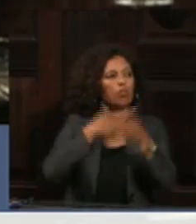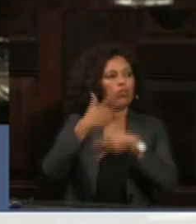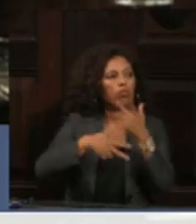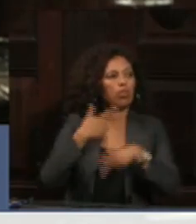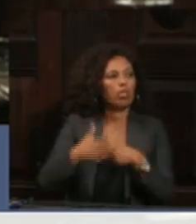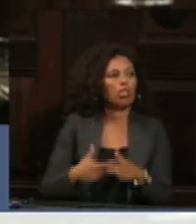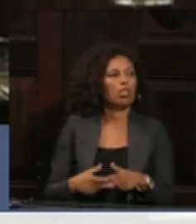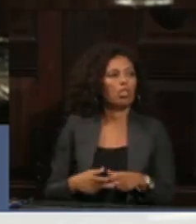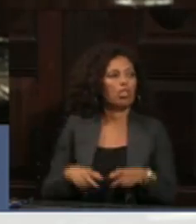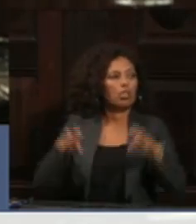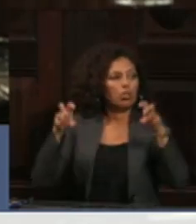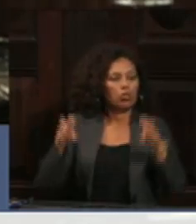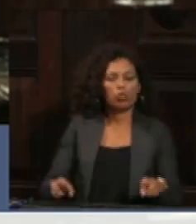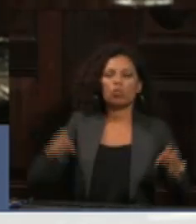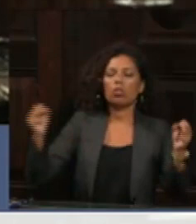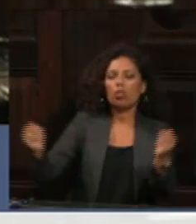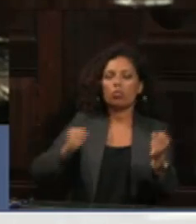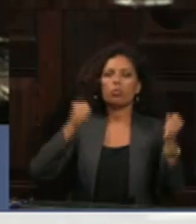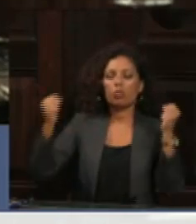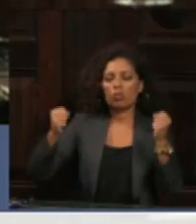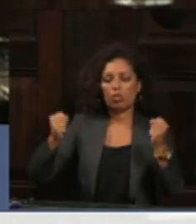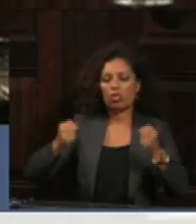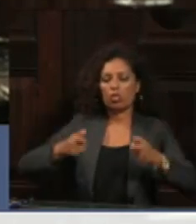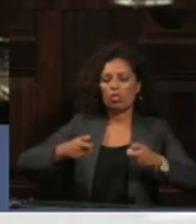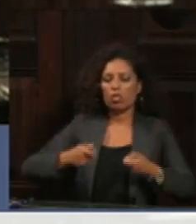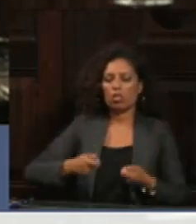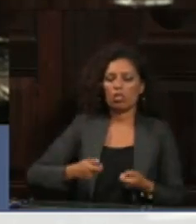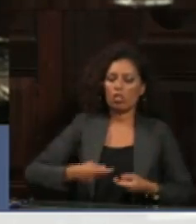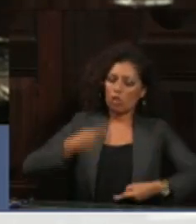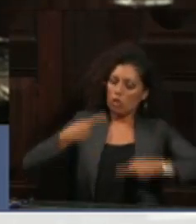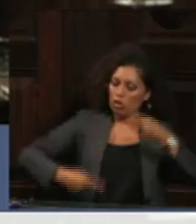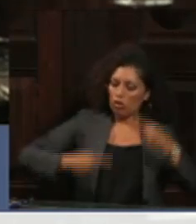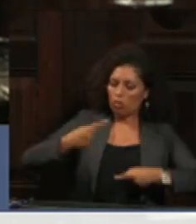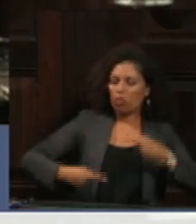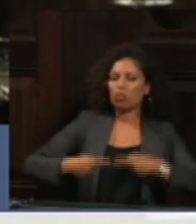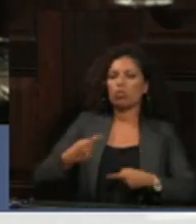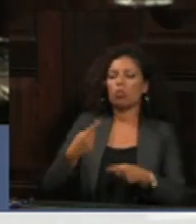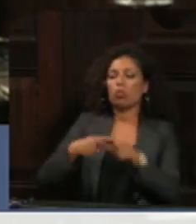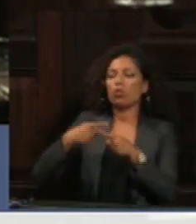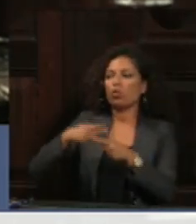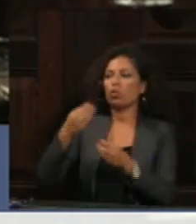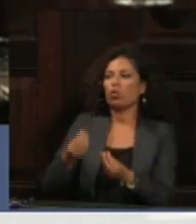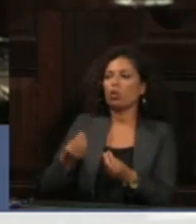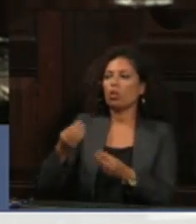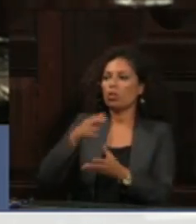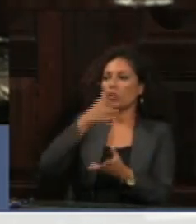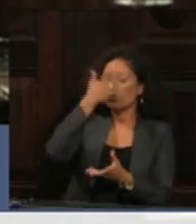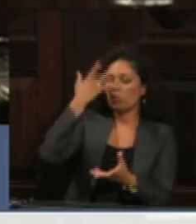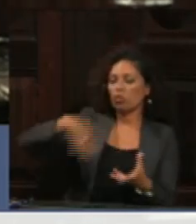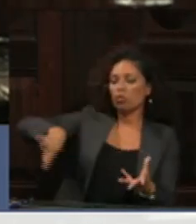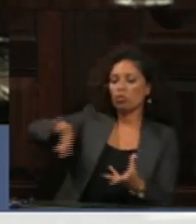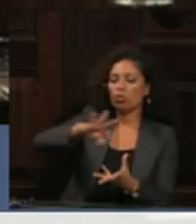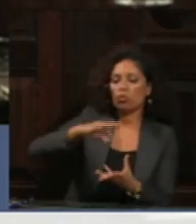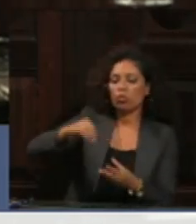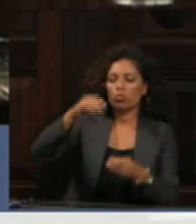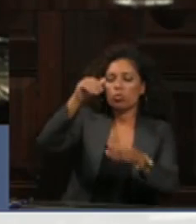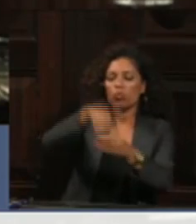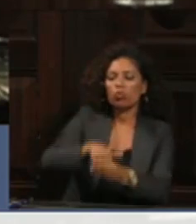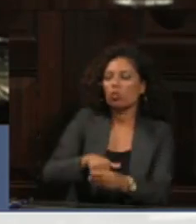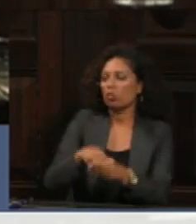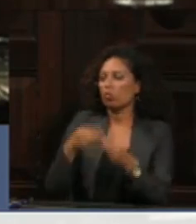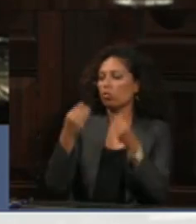seus lugares de poder, de autoridade, legitimamente constituídos pela força do voto